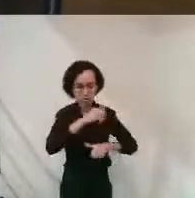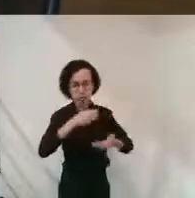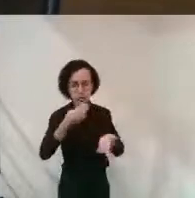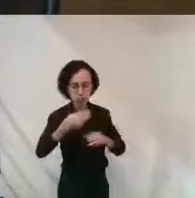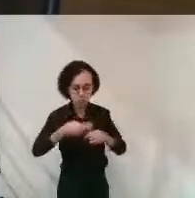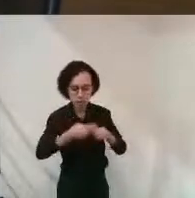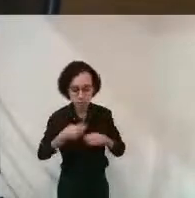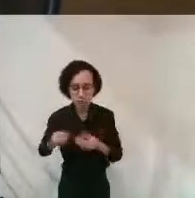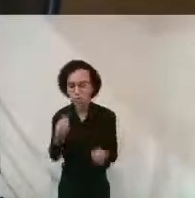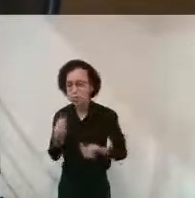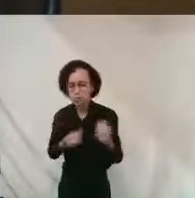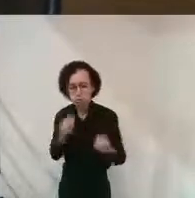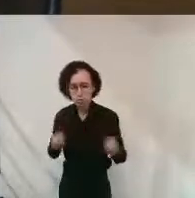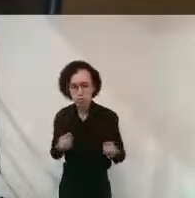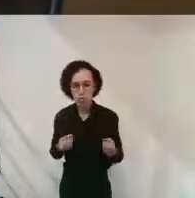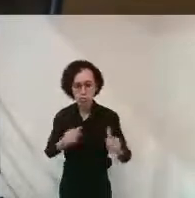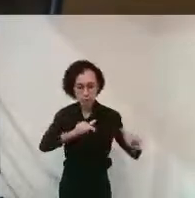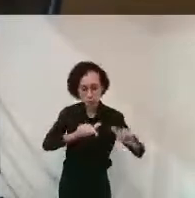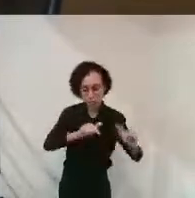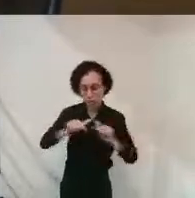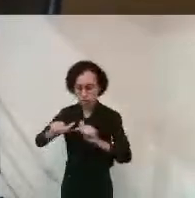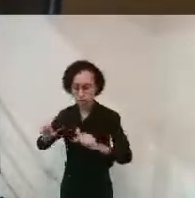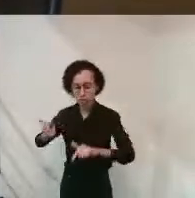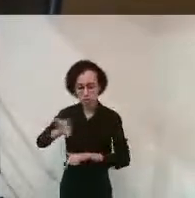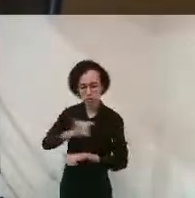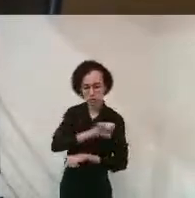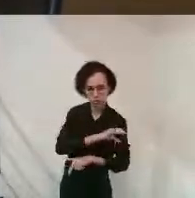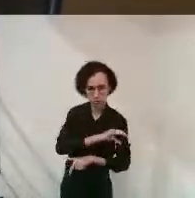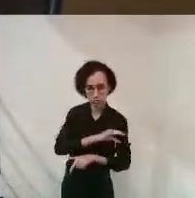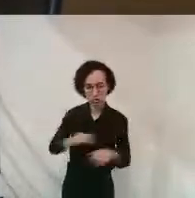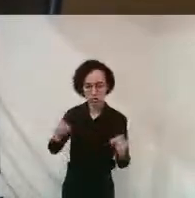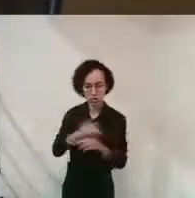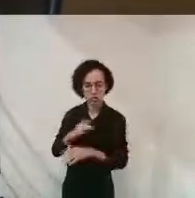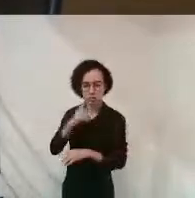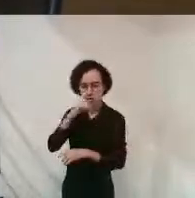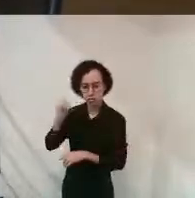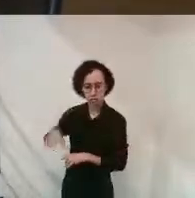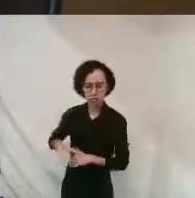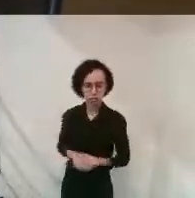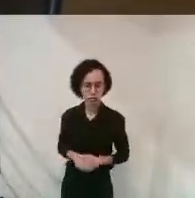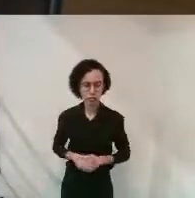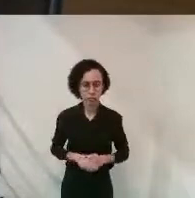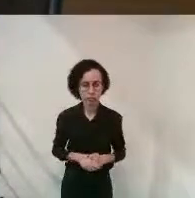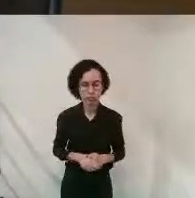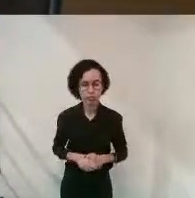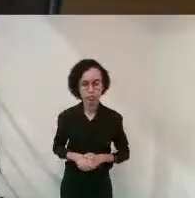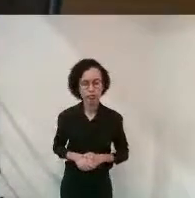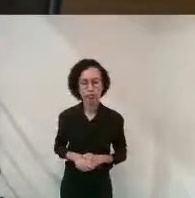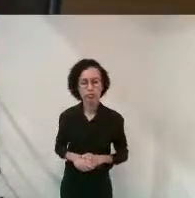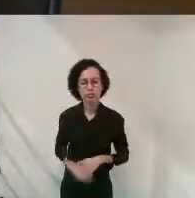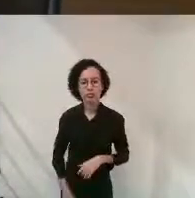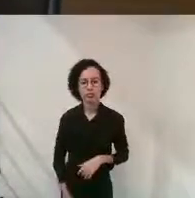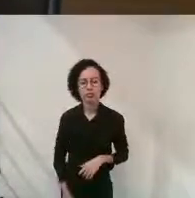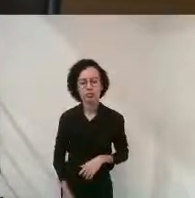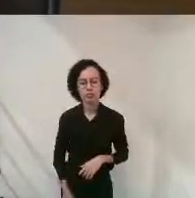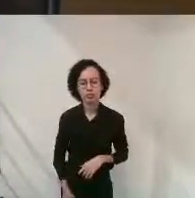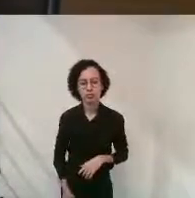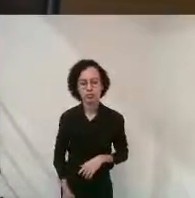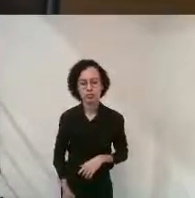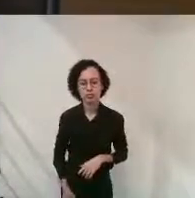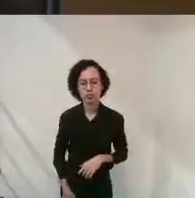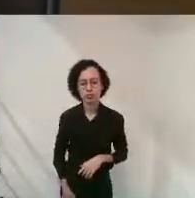deveria agirmos para encerrar os lixões. Então, nós